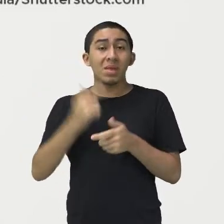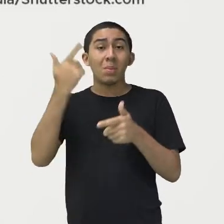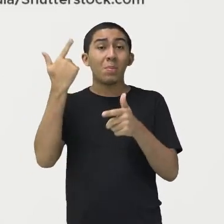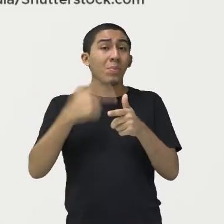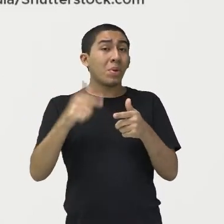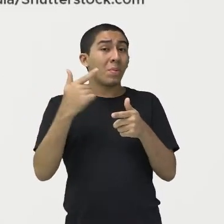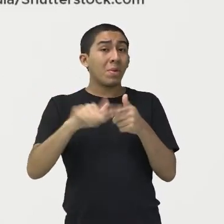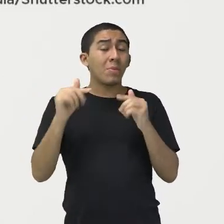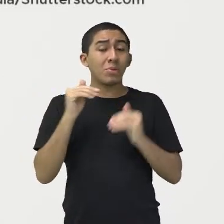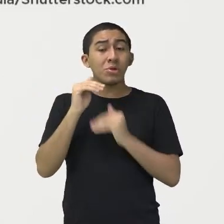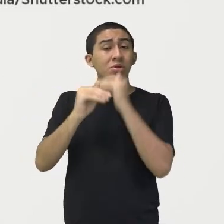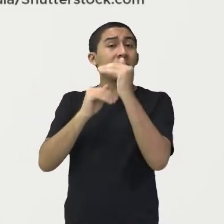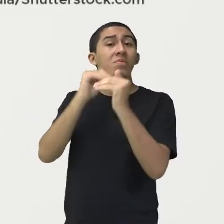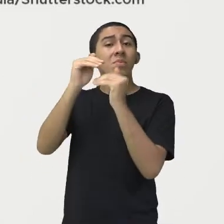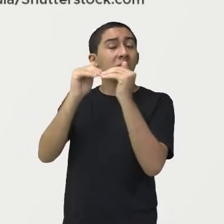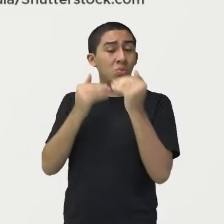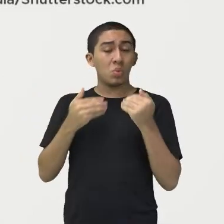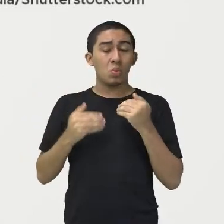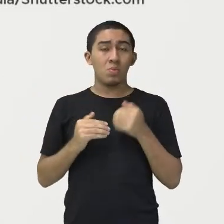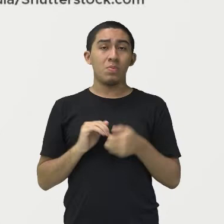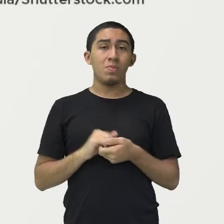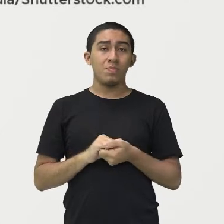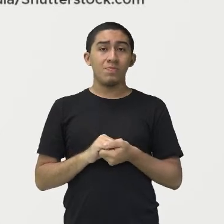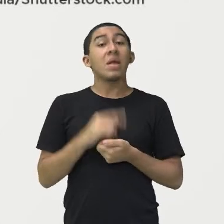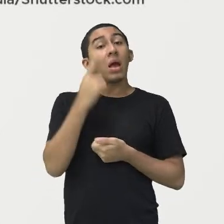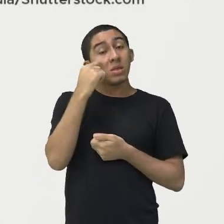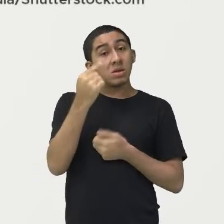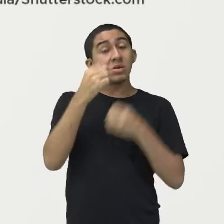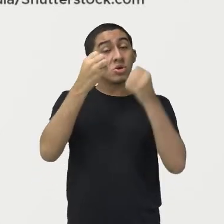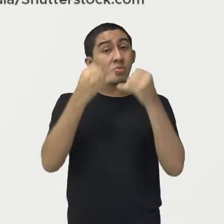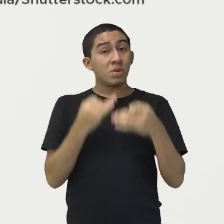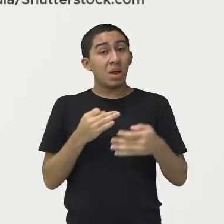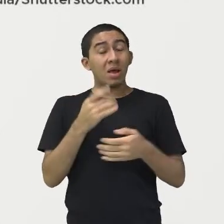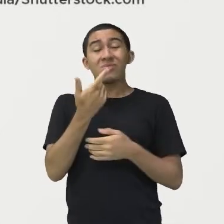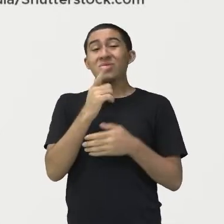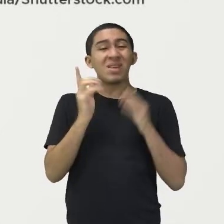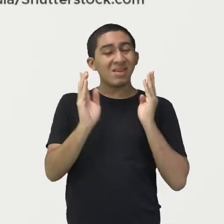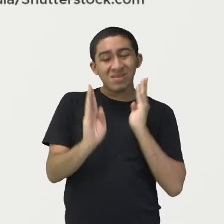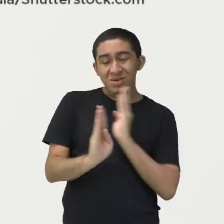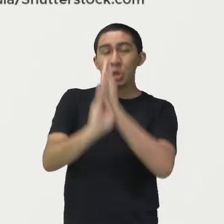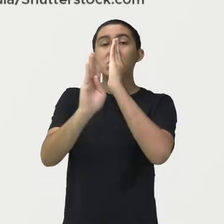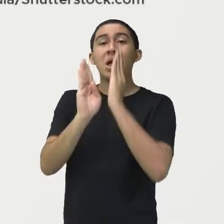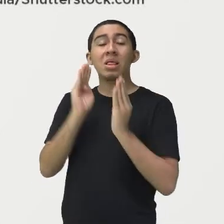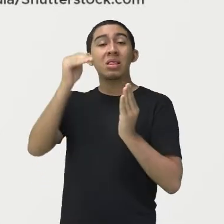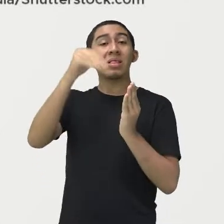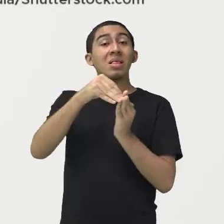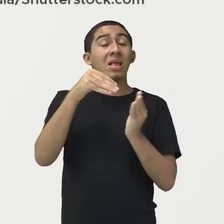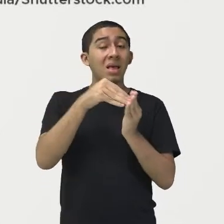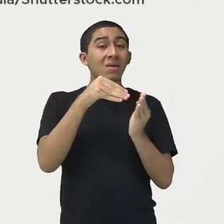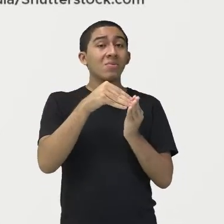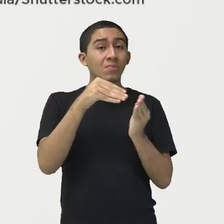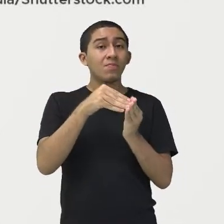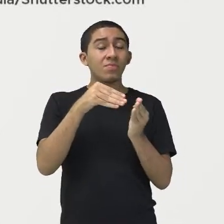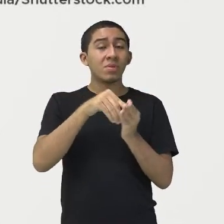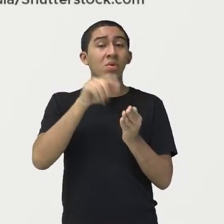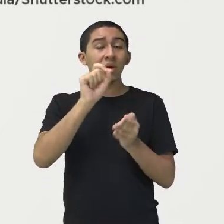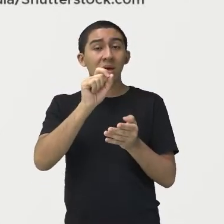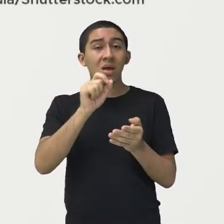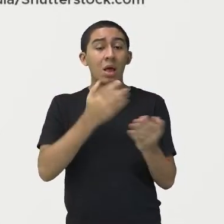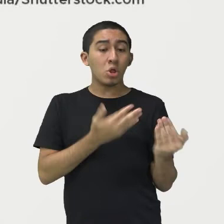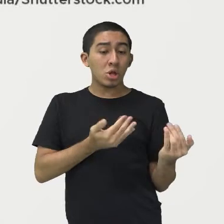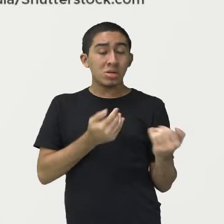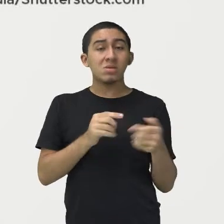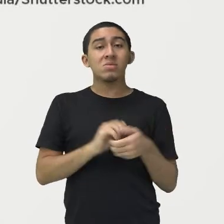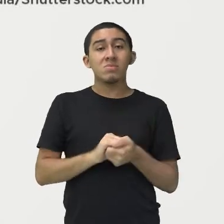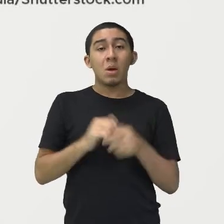problemas no desenvolvimento. Interessante falar isso, ó, que não é diagnosticada até a adolescência, porque é na